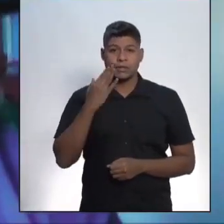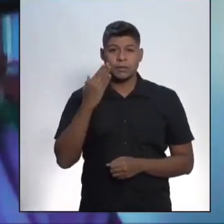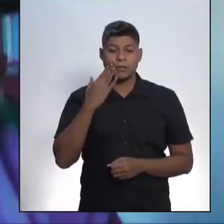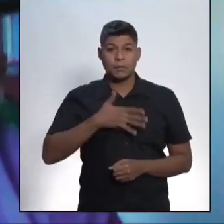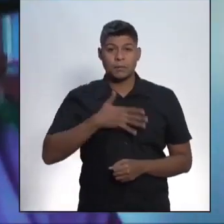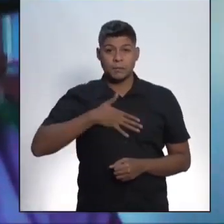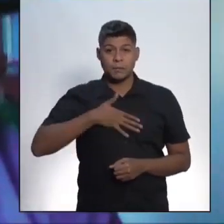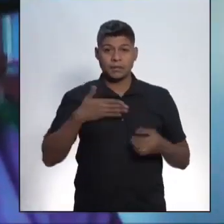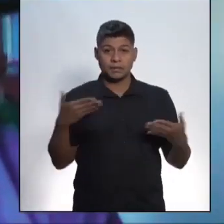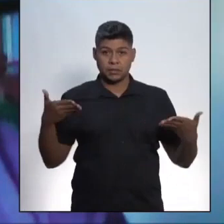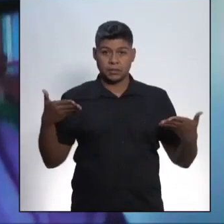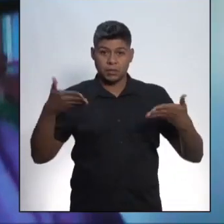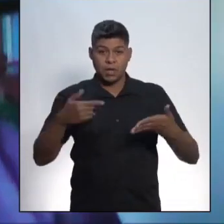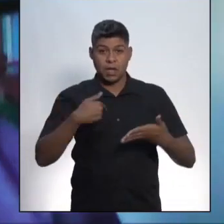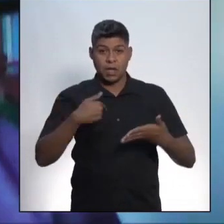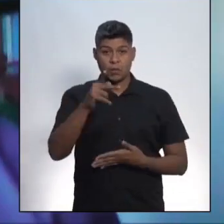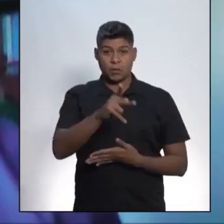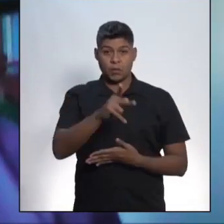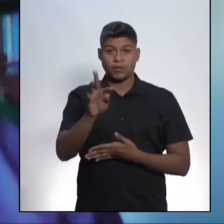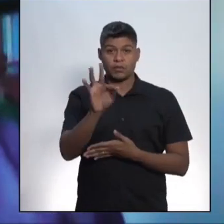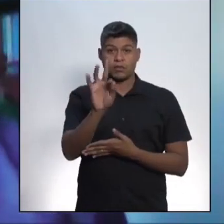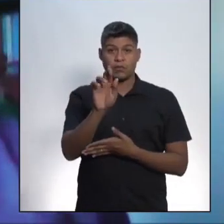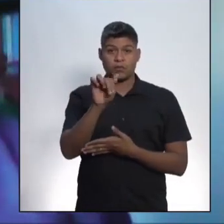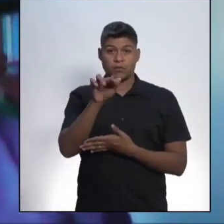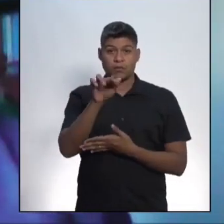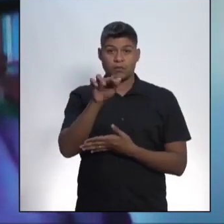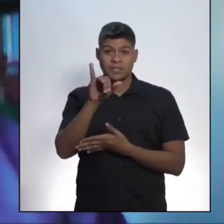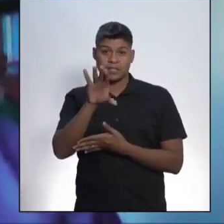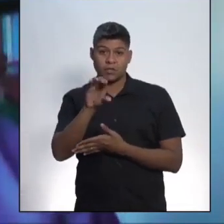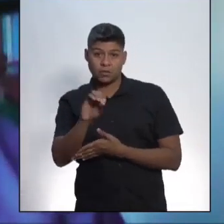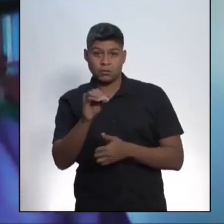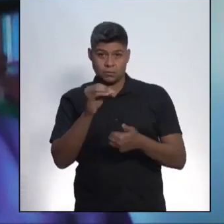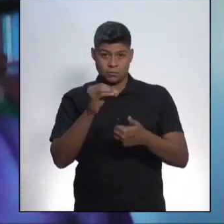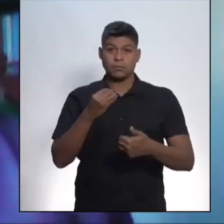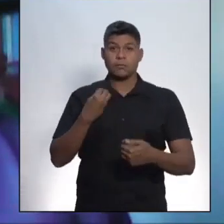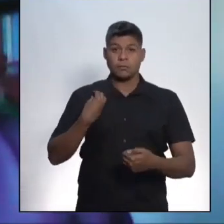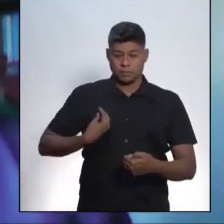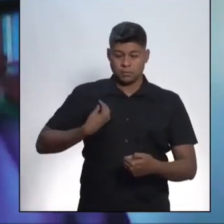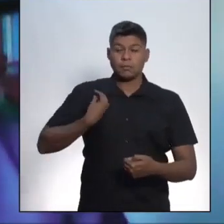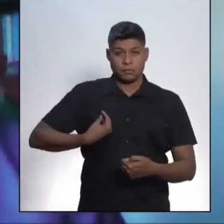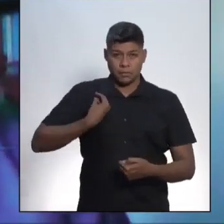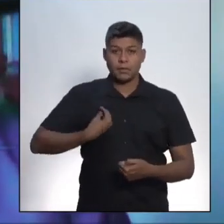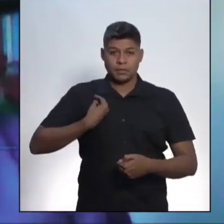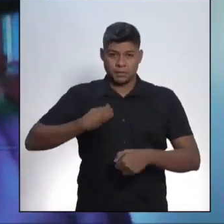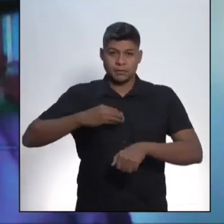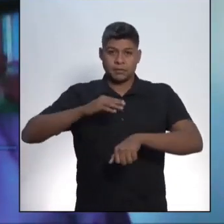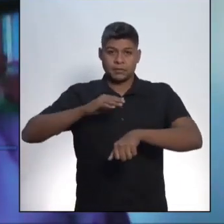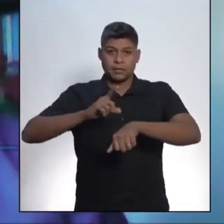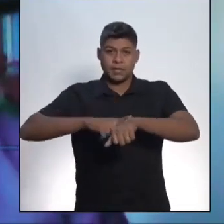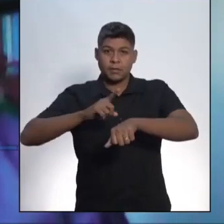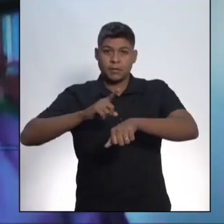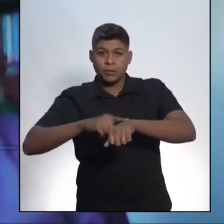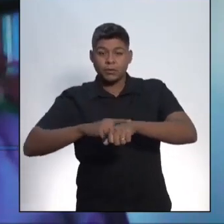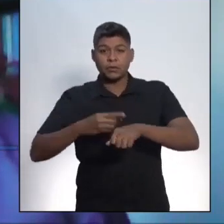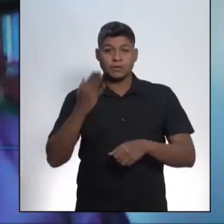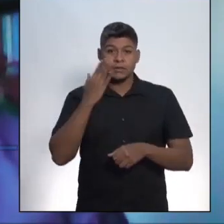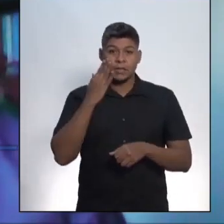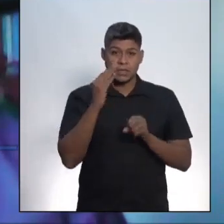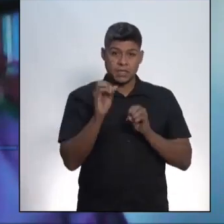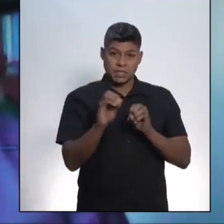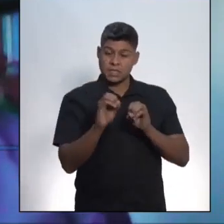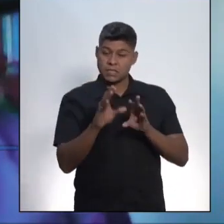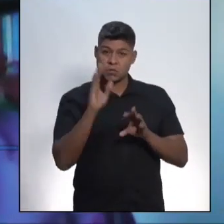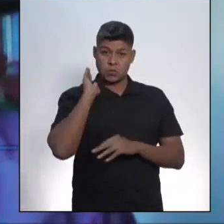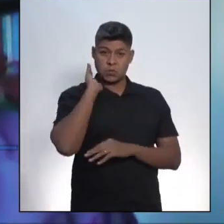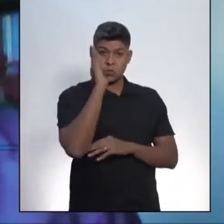estar aqui. Eu sou o professor Francisco, da rede estadual, já há bastante tempo, e atualmente no ensino